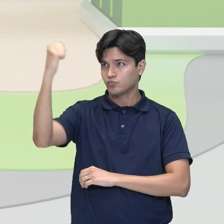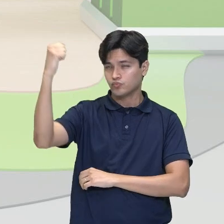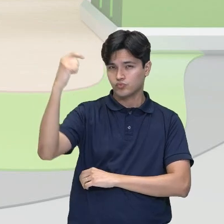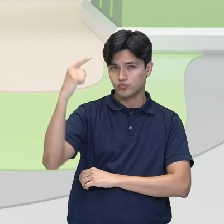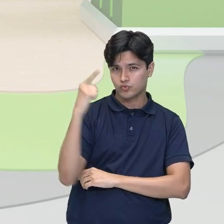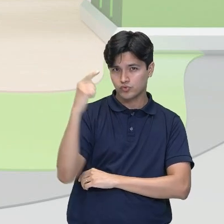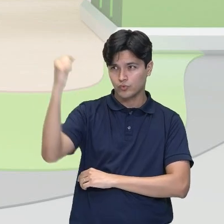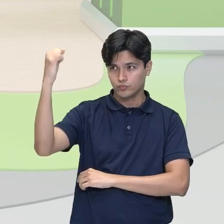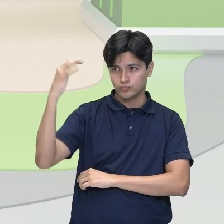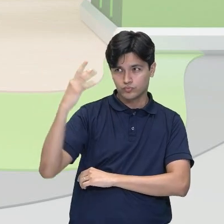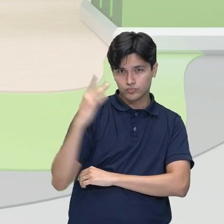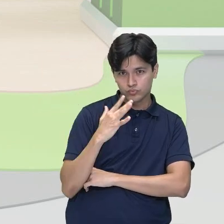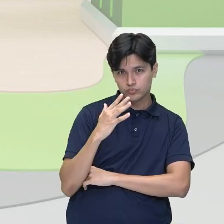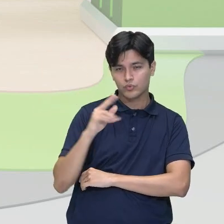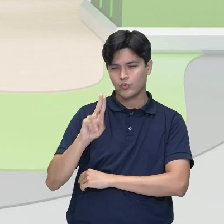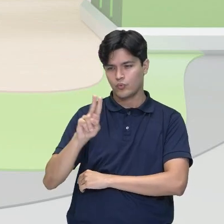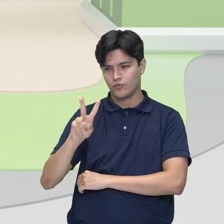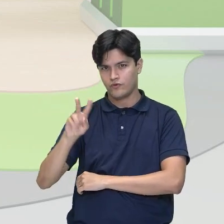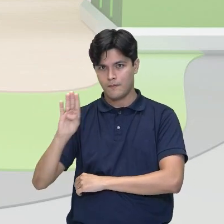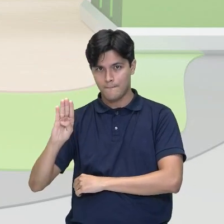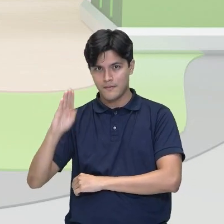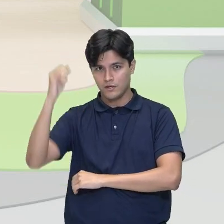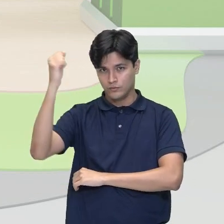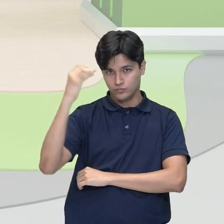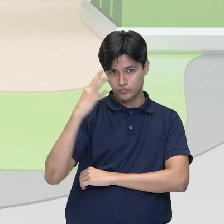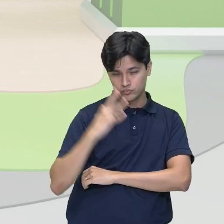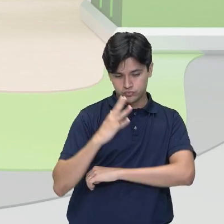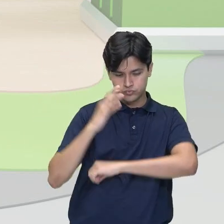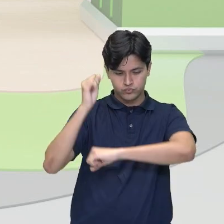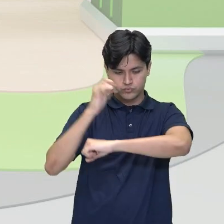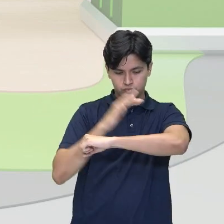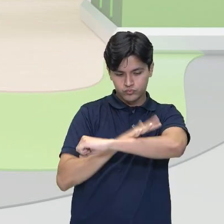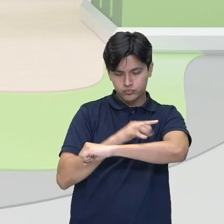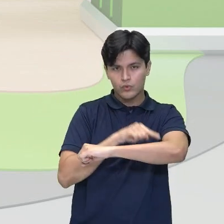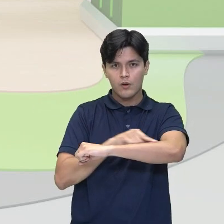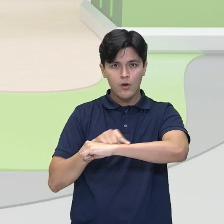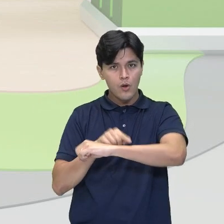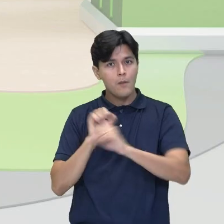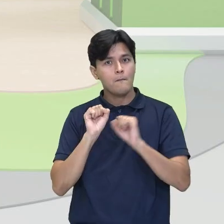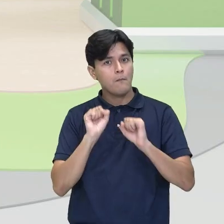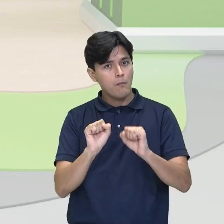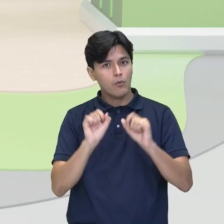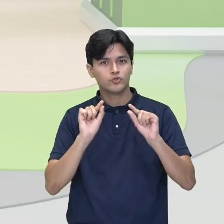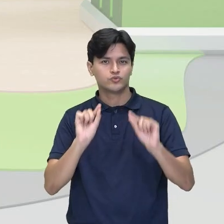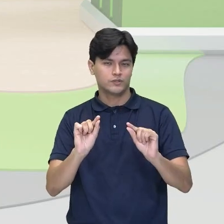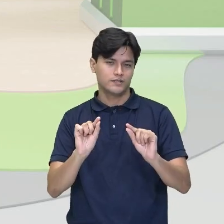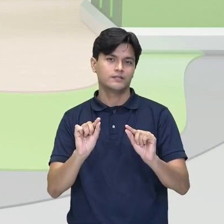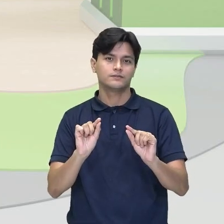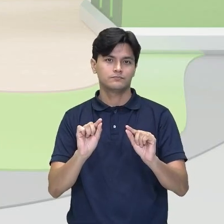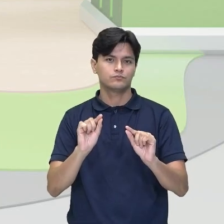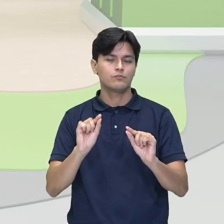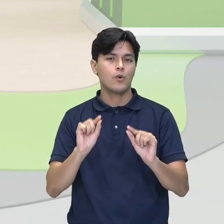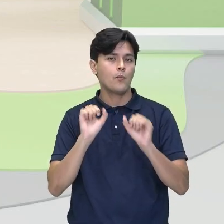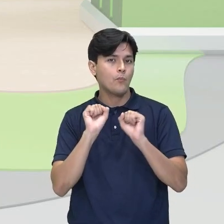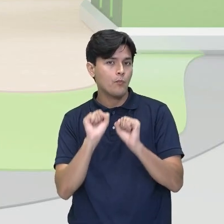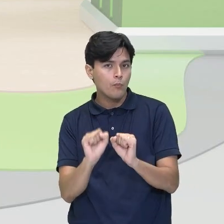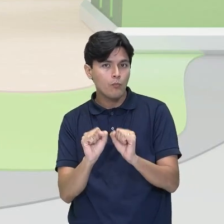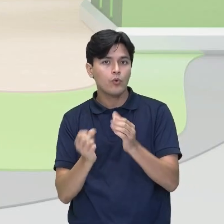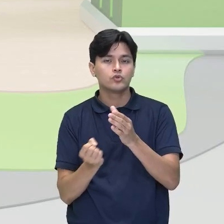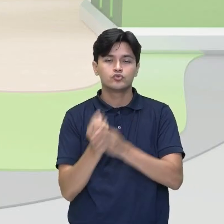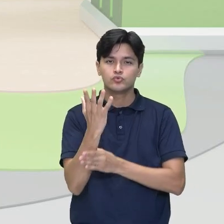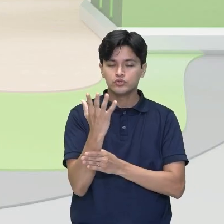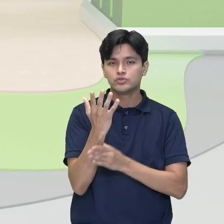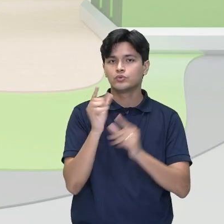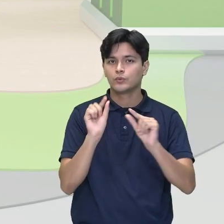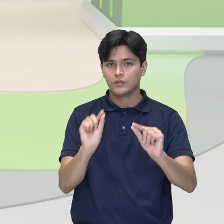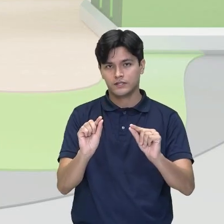pele, observem aqui na imagem, vai causar o quê? Geralmente, quando a gente faz aquela